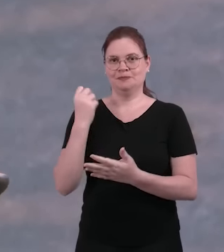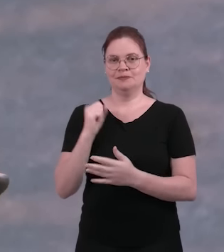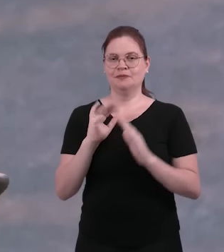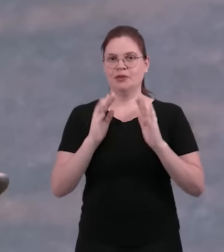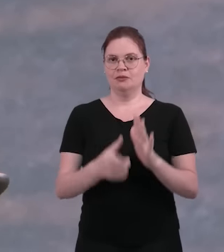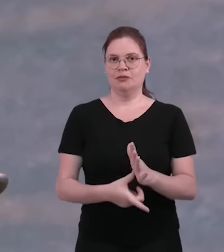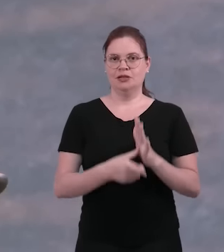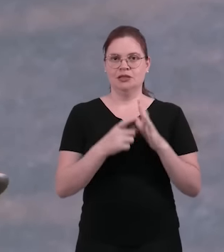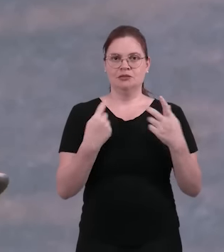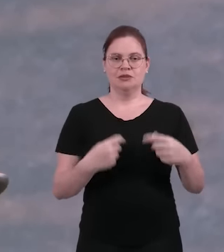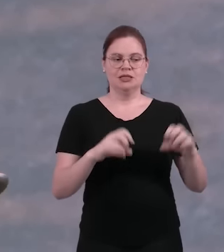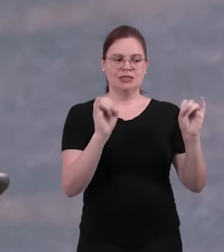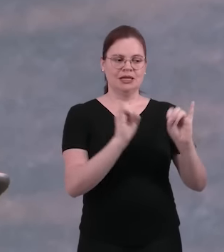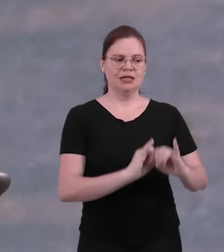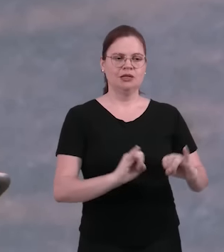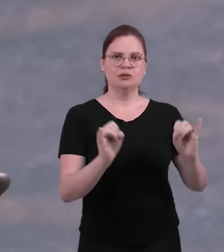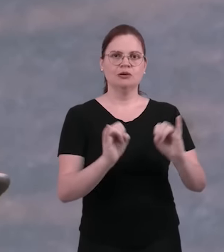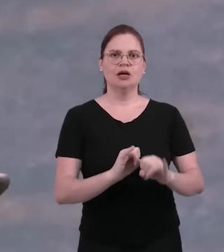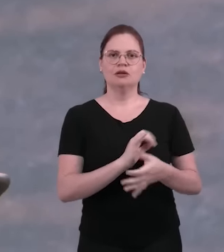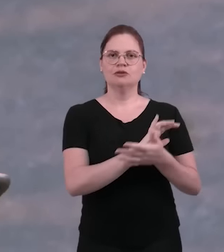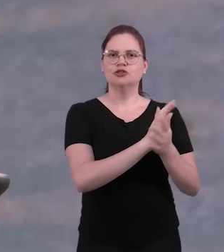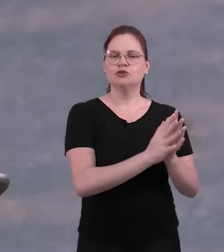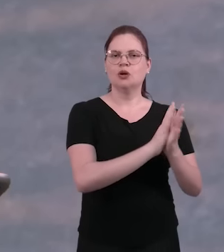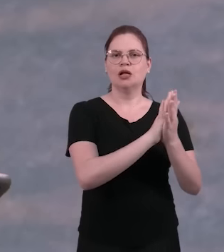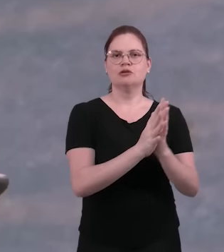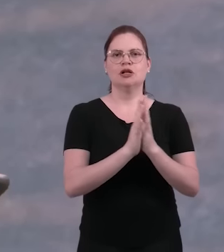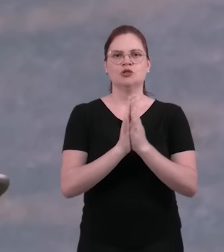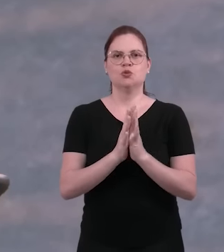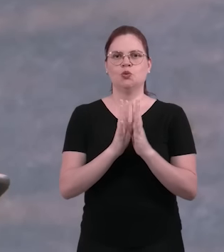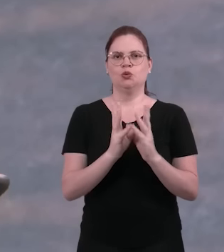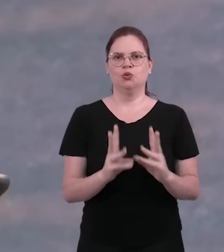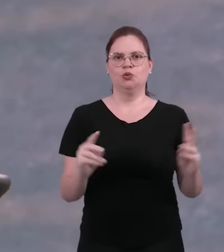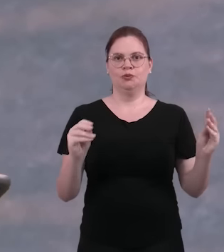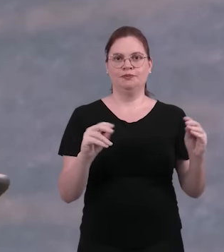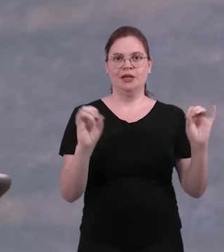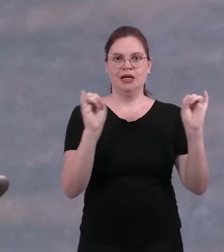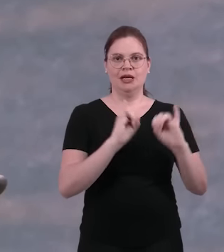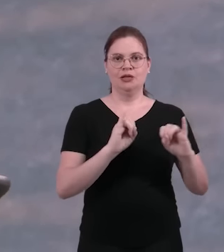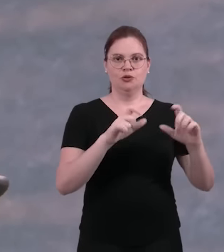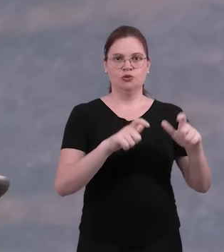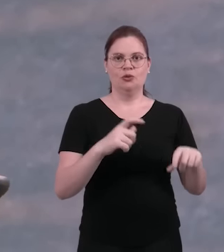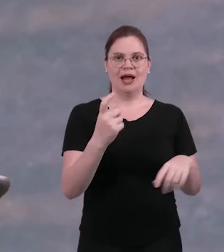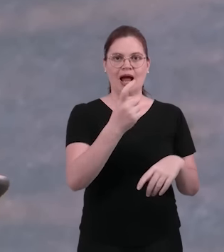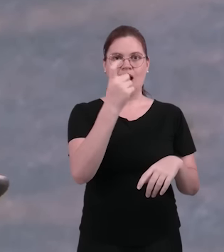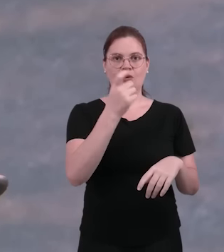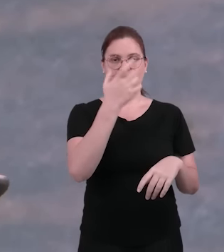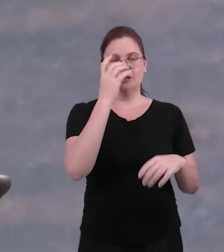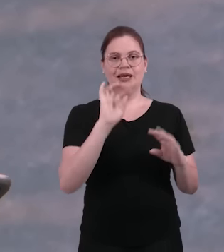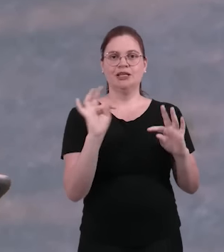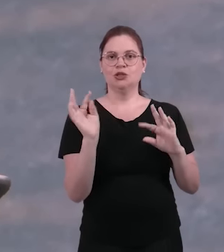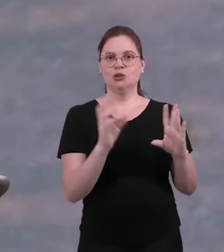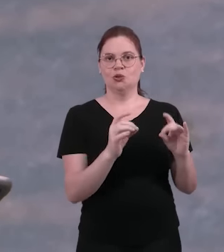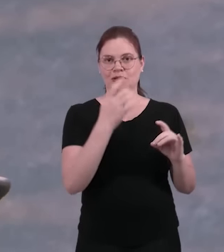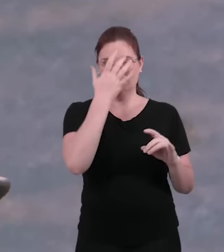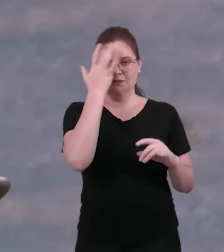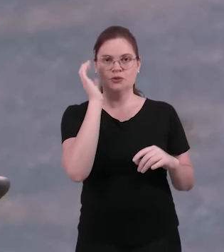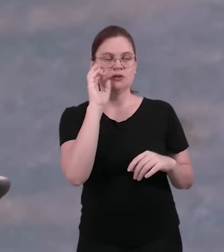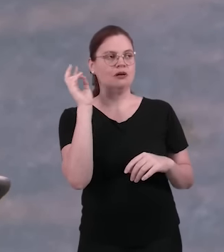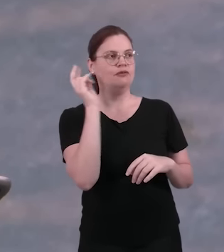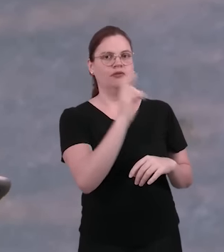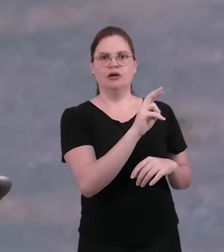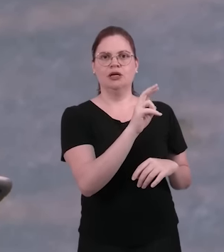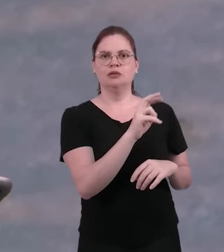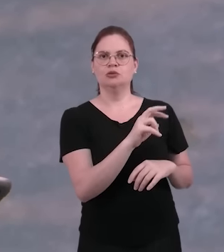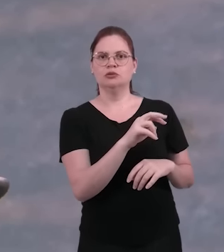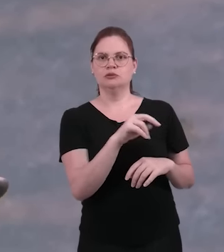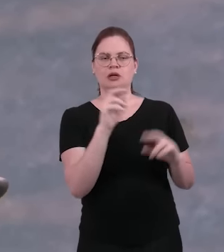derrubar os ídolos nos lugares altos e os ídolos nos bosques. O ídolo no lugar alto é aquele ídolo que todo mundo está vendo, que está aparente, que